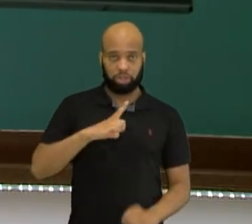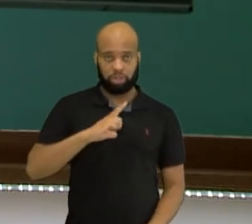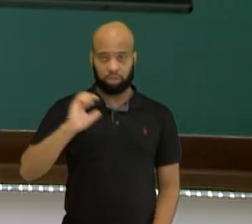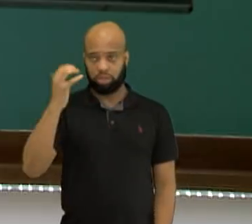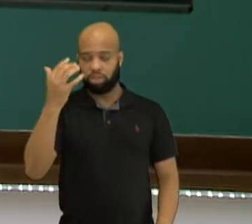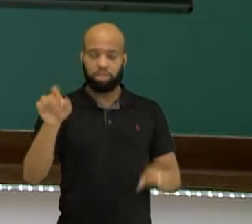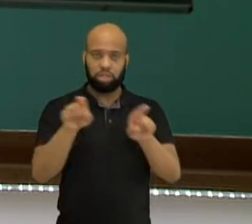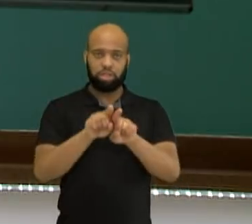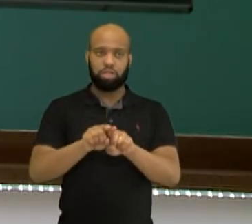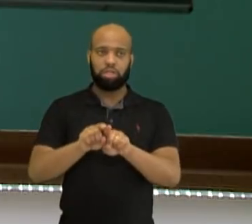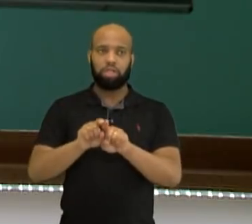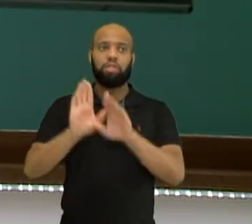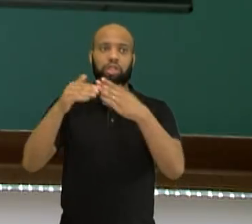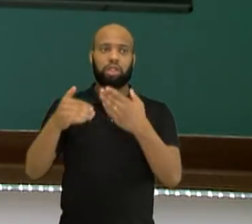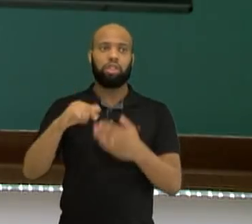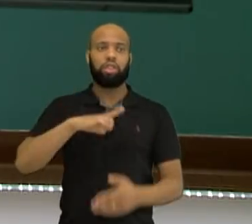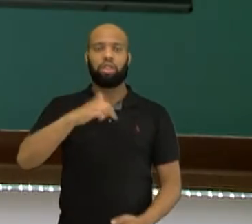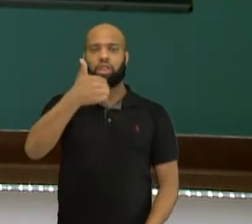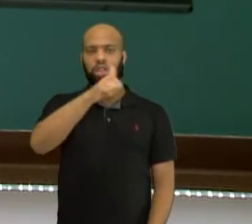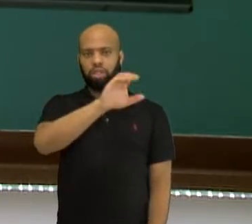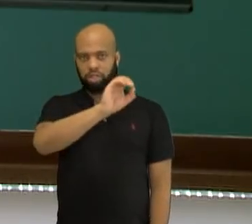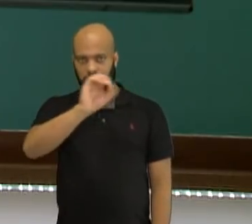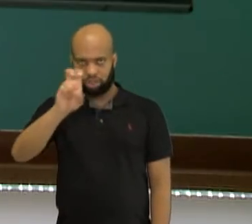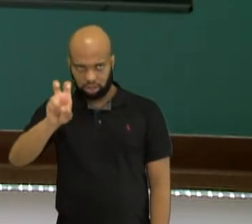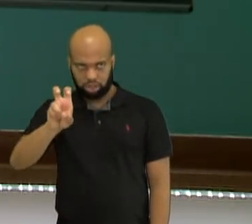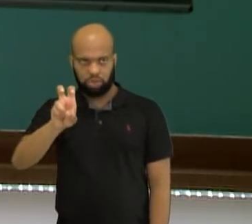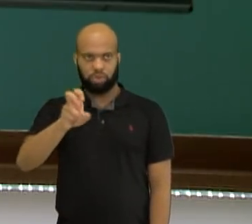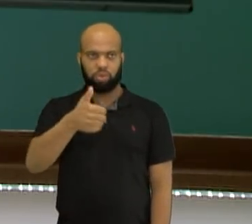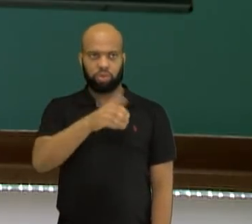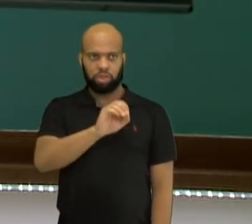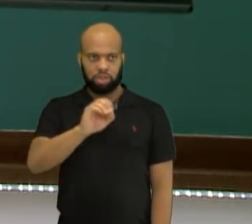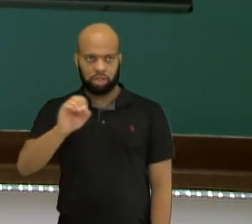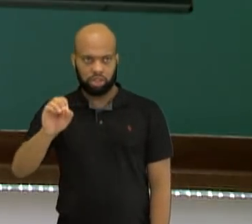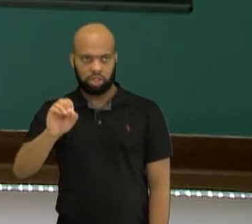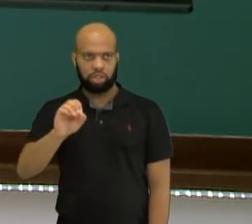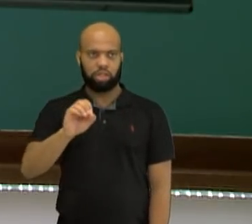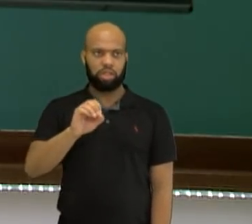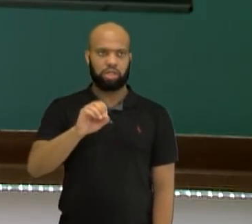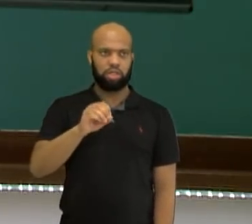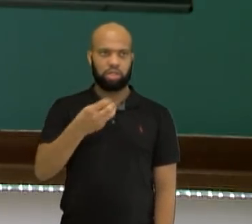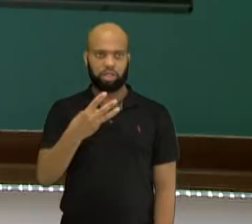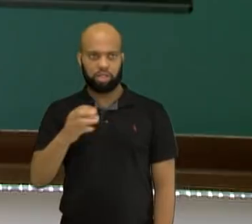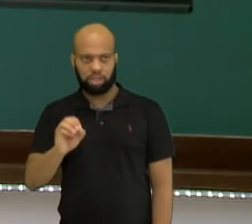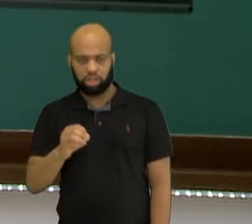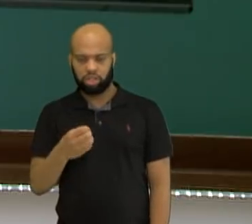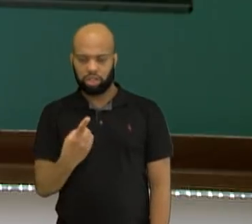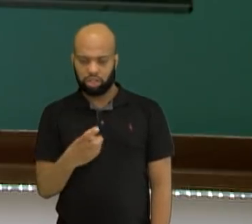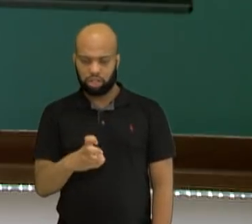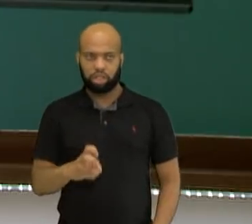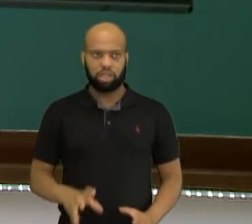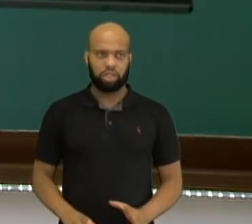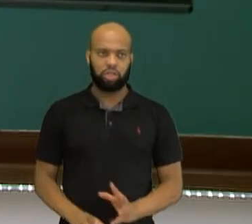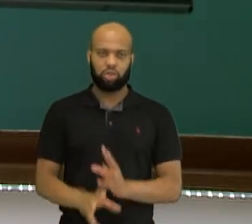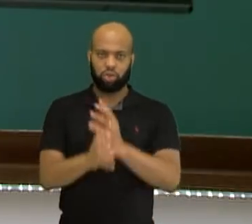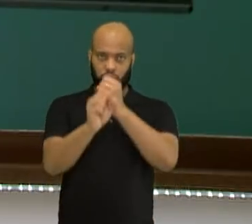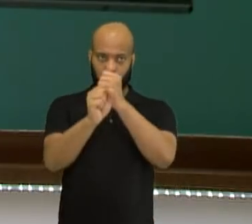eu vou somar os números só para ver se dá os 250 mesmo. Então, confere lá comigo. Olha lá.